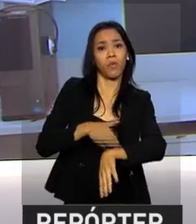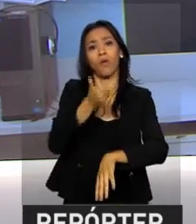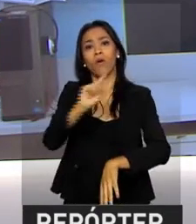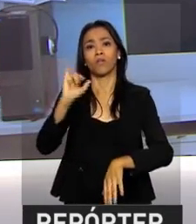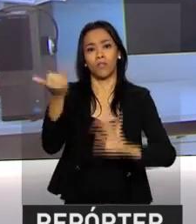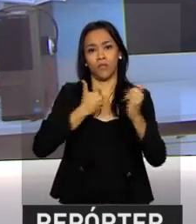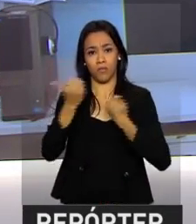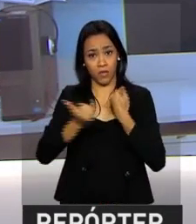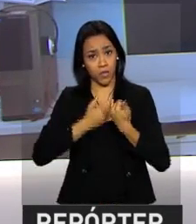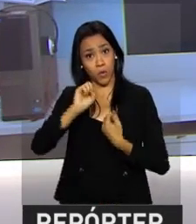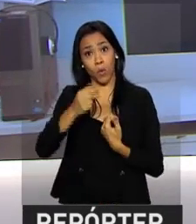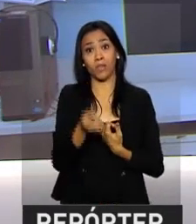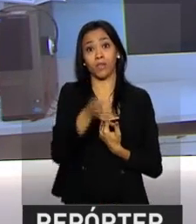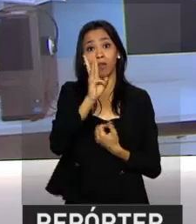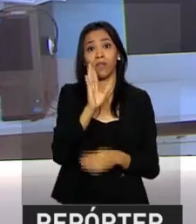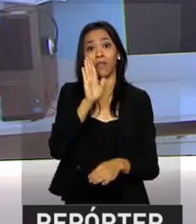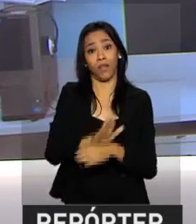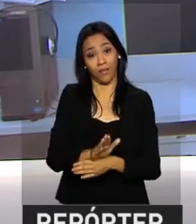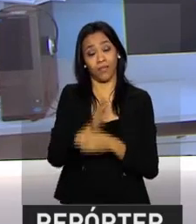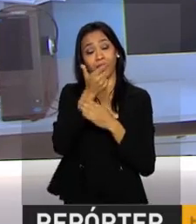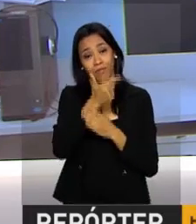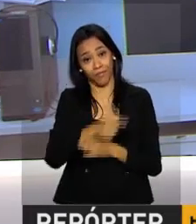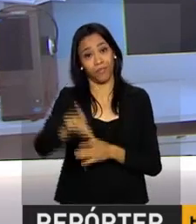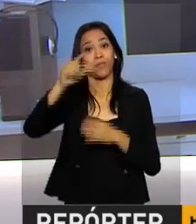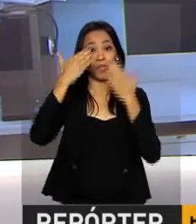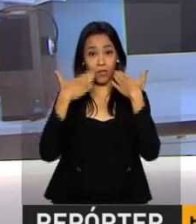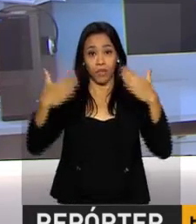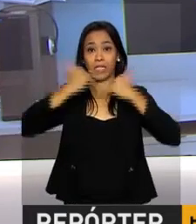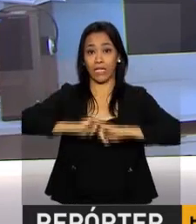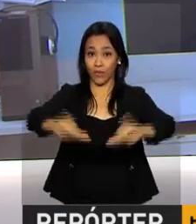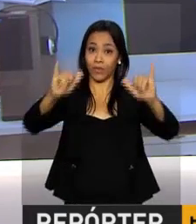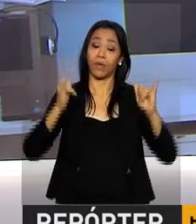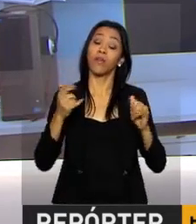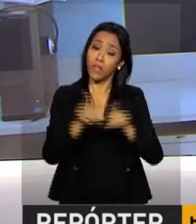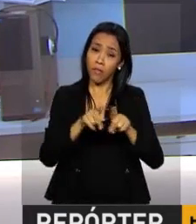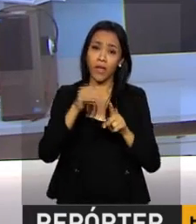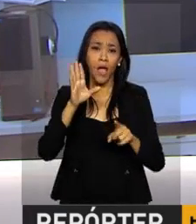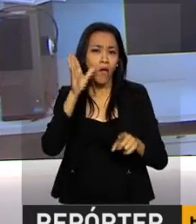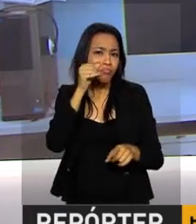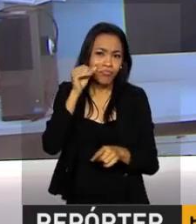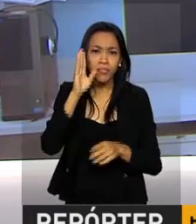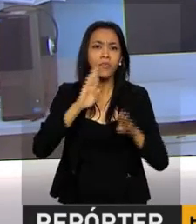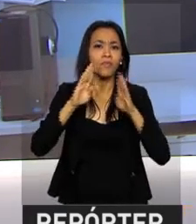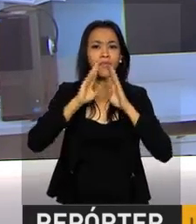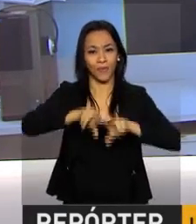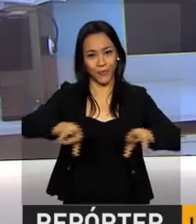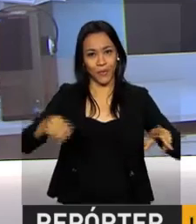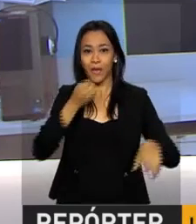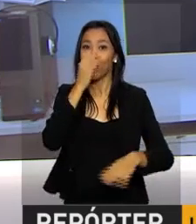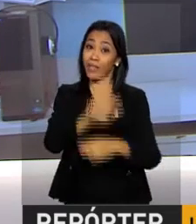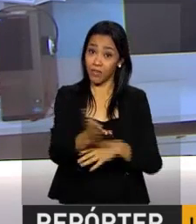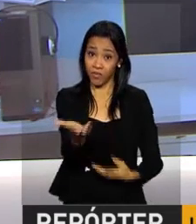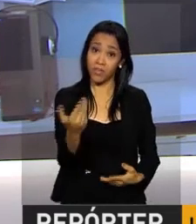outras informações ou às 15h na próxima edição do Repórter NBR. Acompanhe também as novidades em nossas redes sociais.